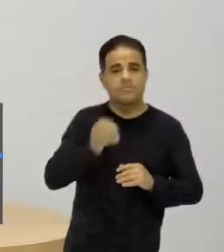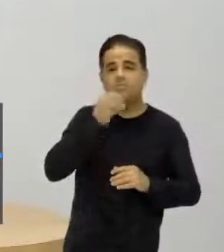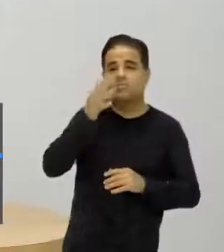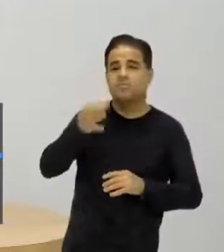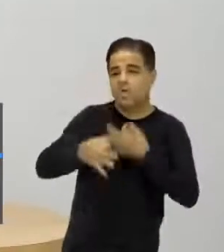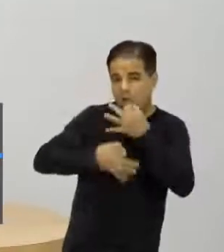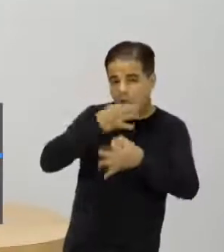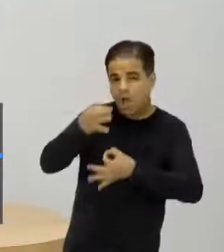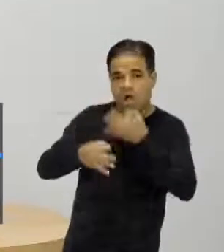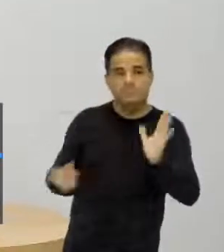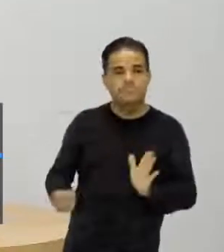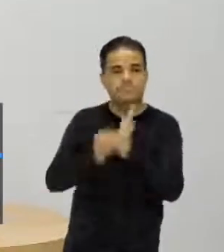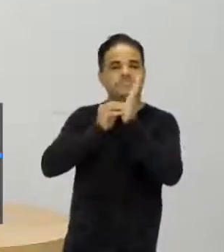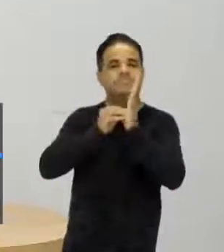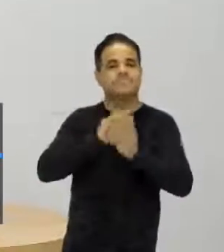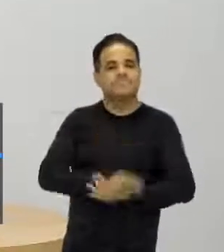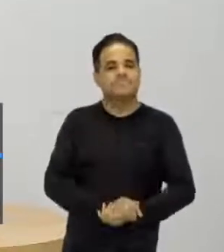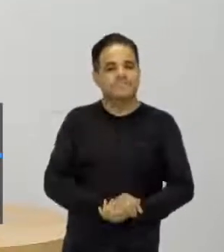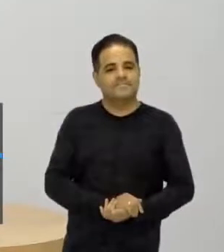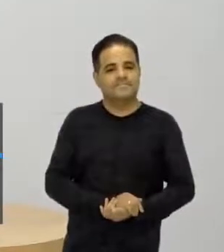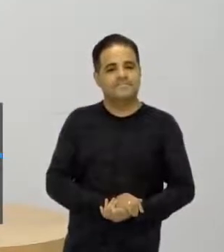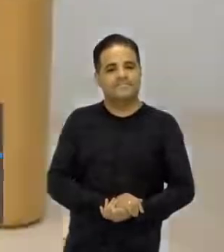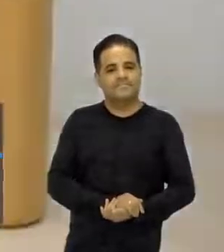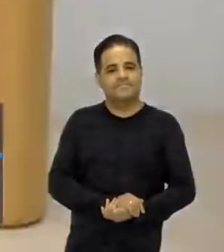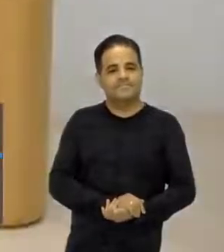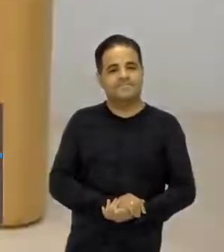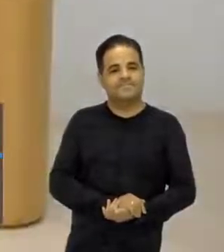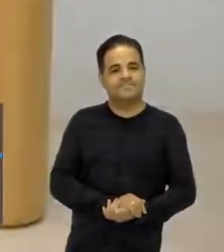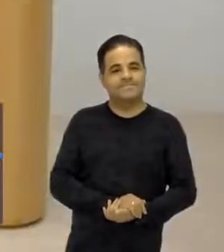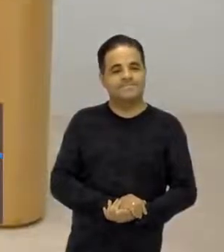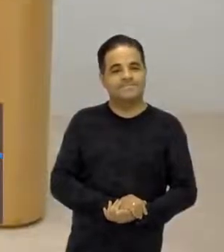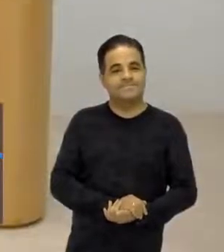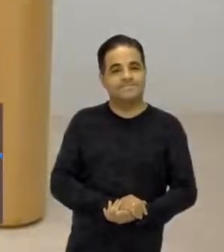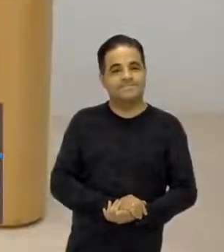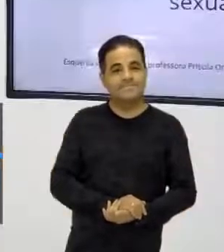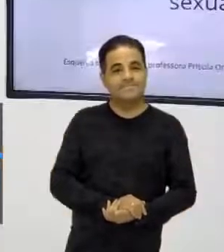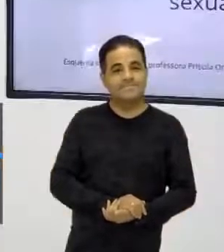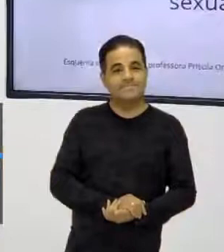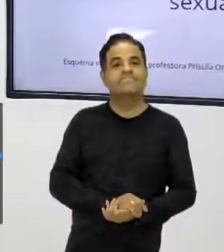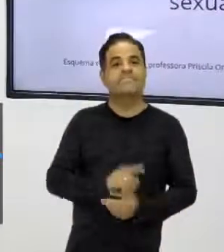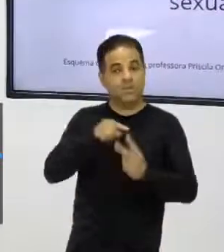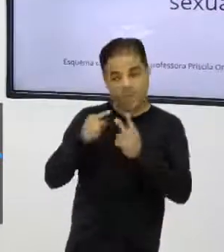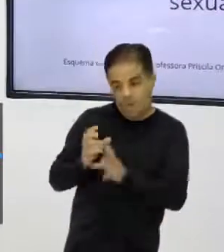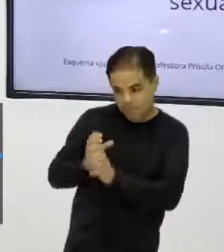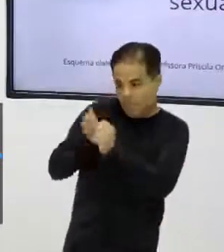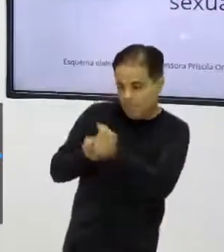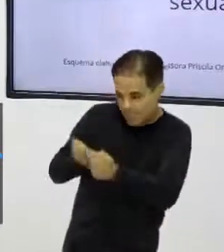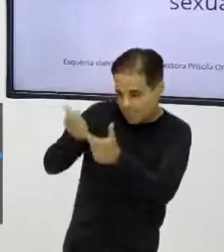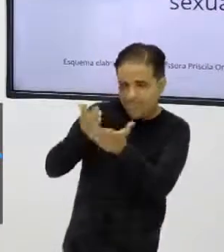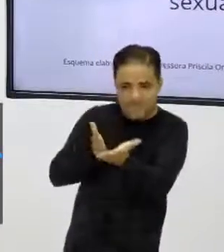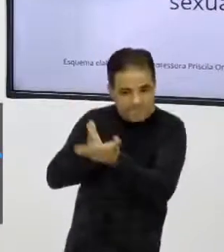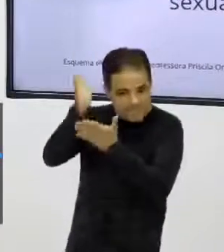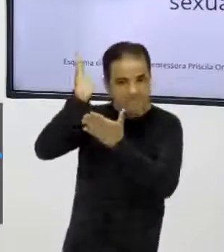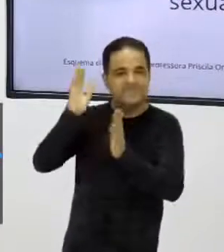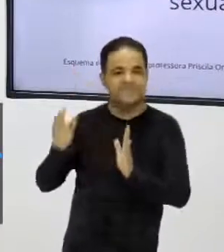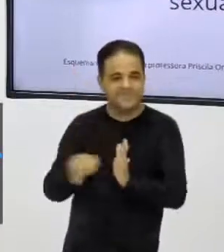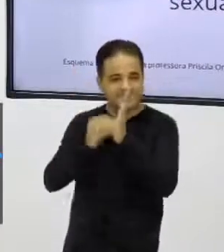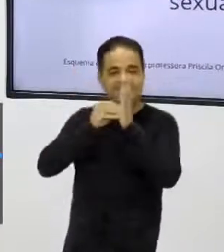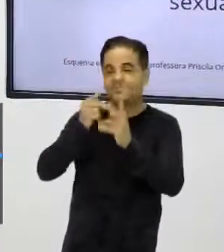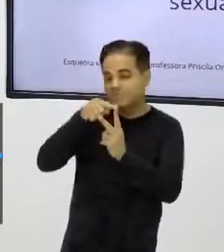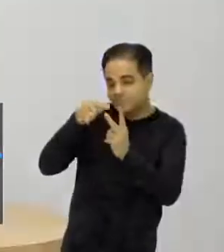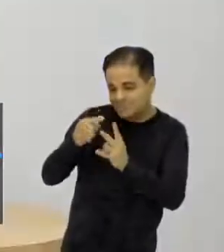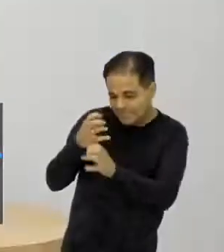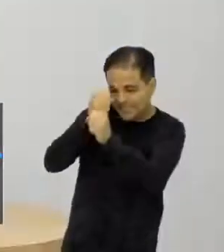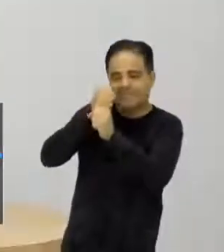suas colocações, é isso mesmo. Obrigado. Tem um pontinho? Não, um pontinho, né? Você tem 2 pontinhos pontos, já tenho 2 pontos na média. Já tem